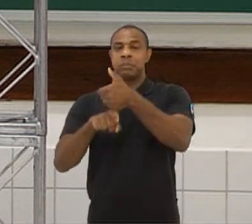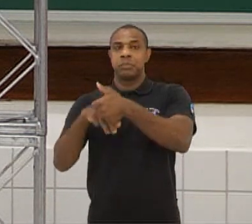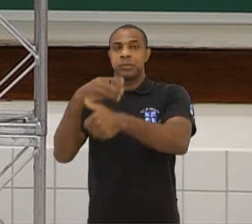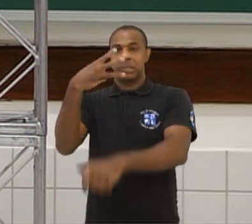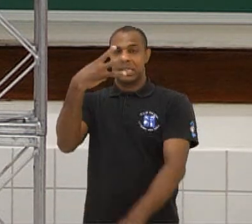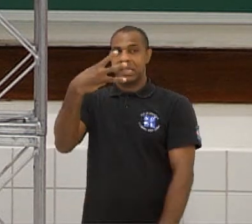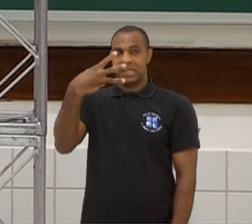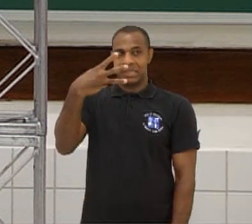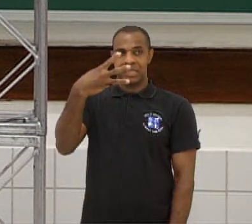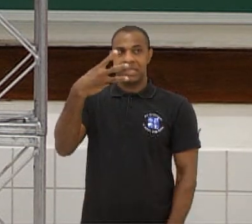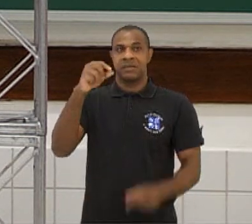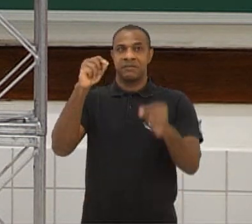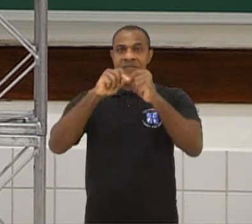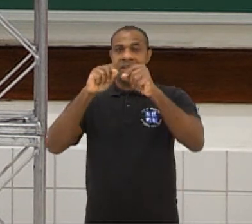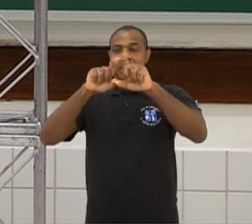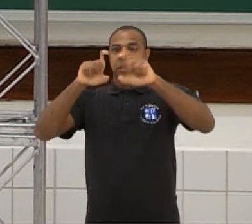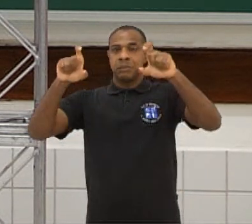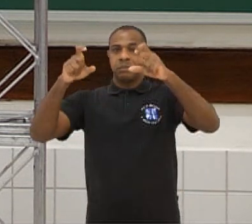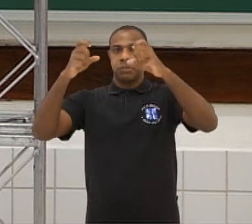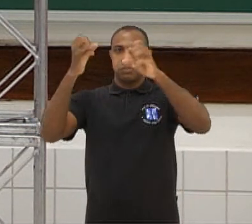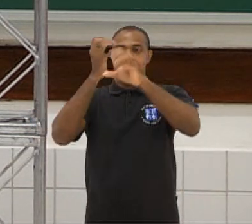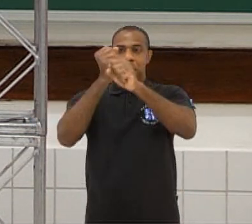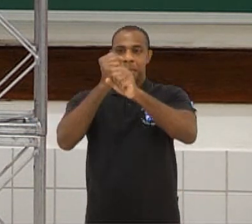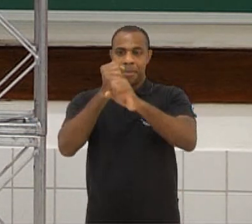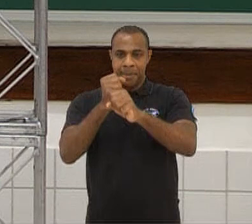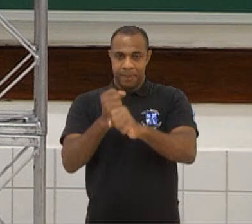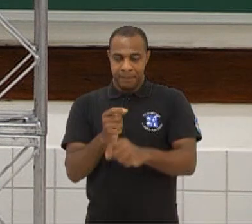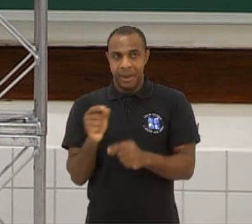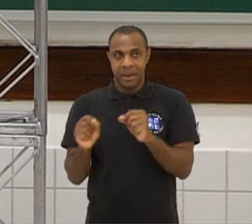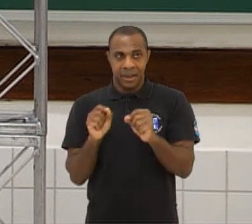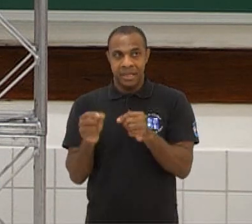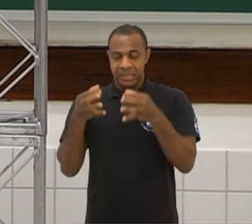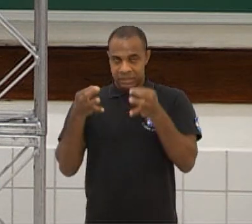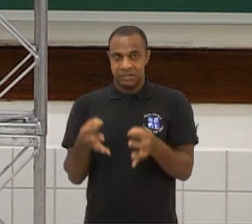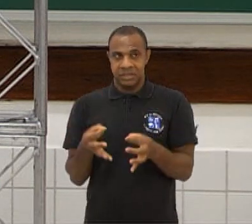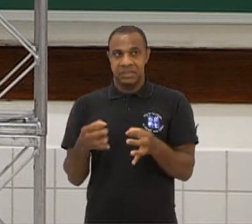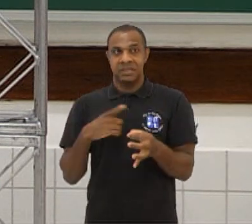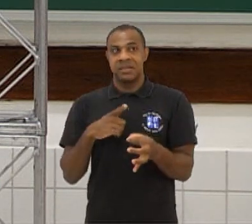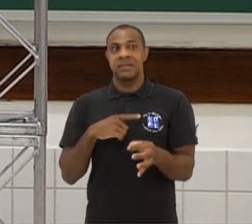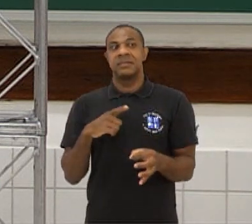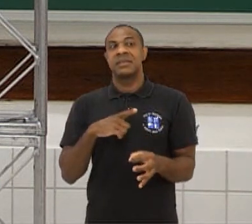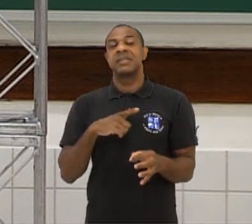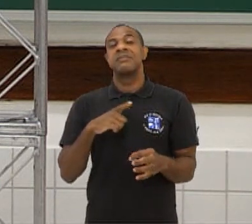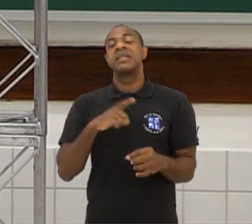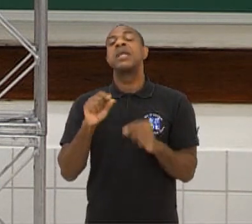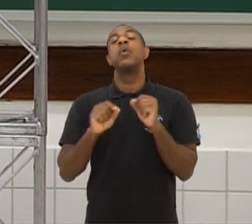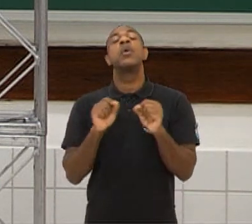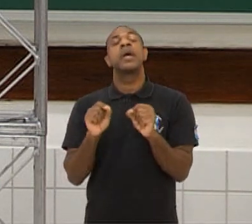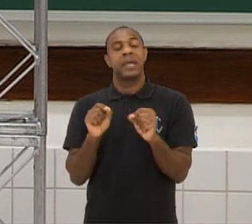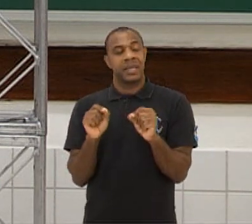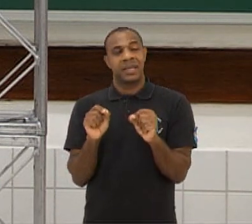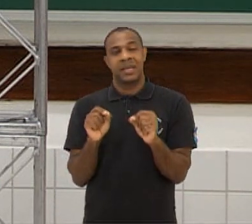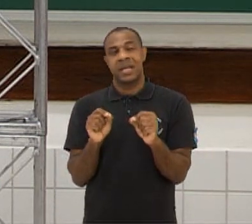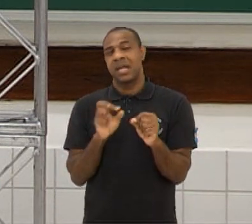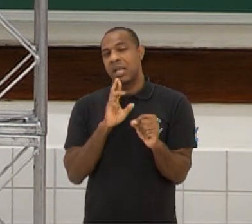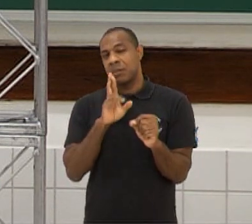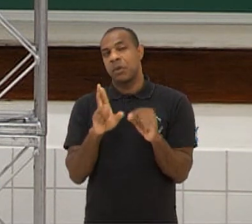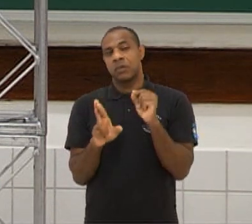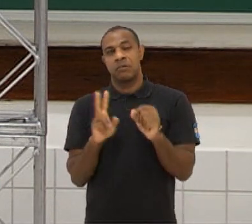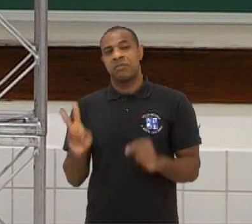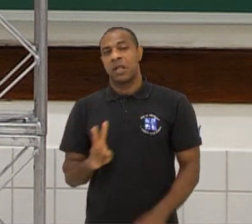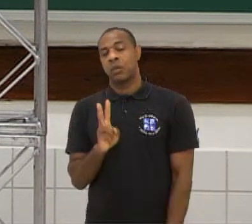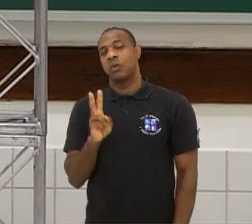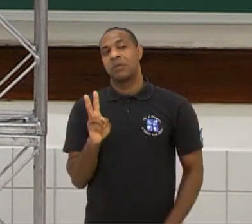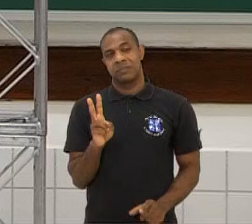3, fazer a conta, né, bem certinho, eu vou obter o